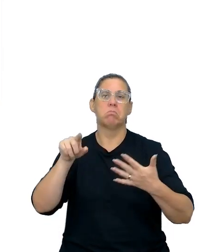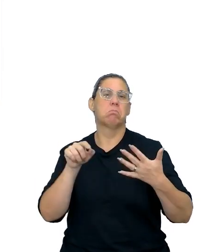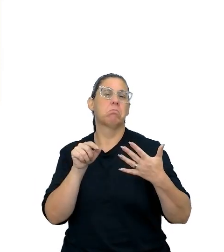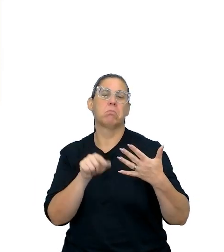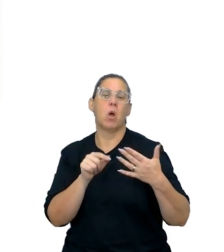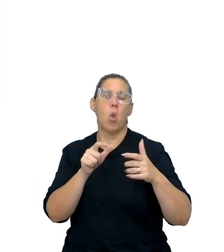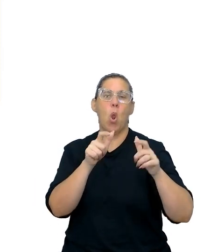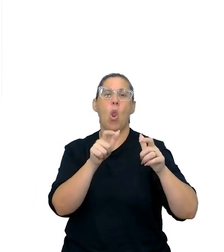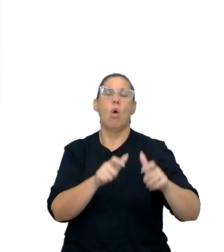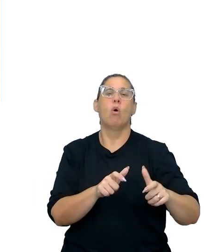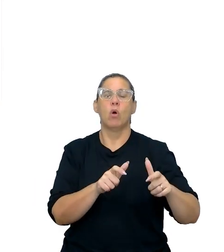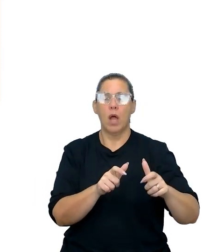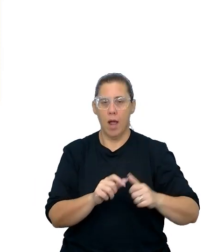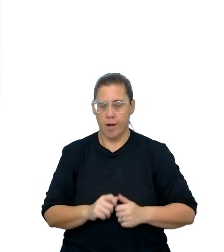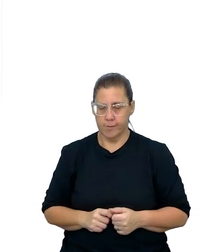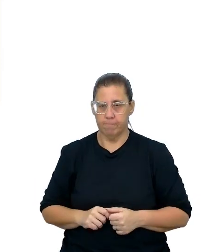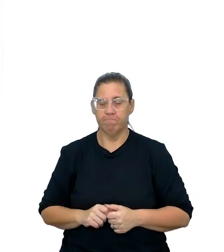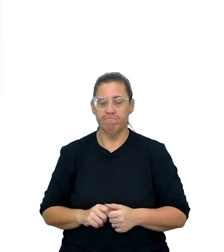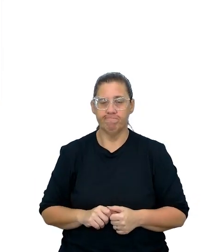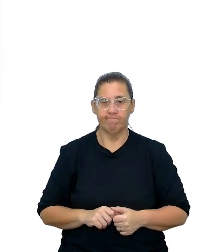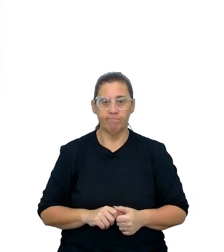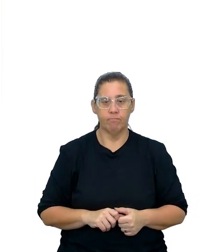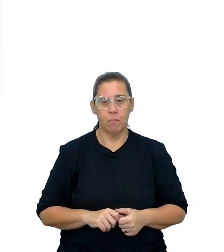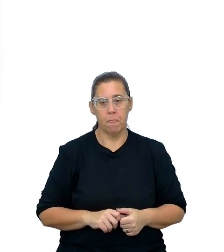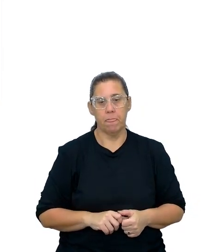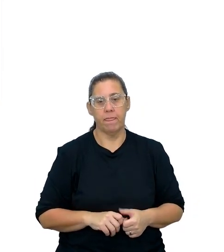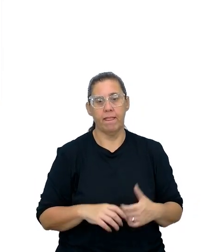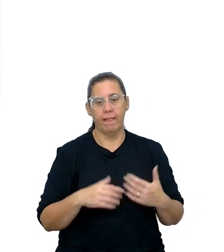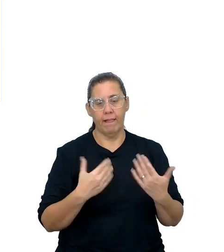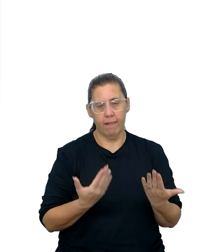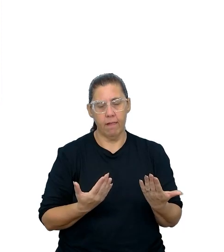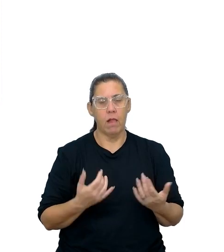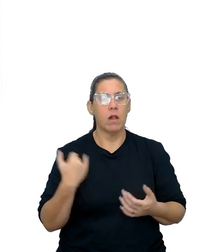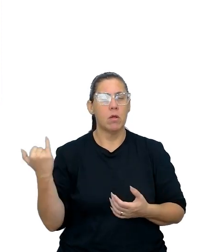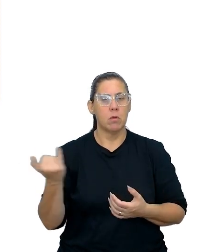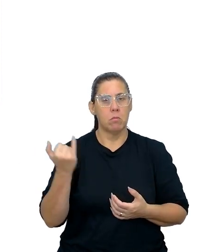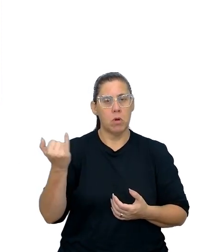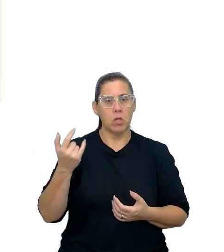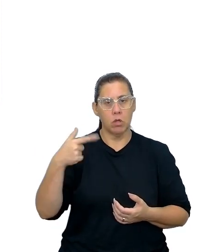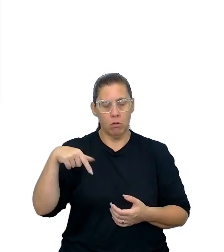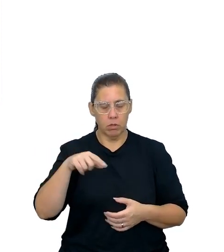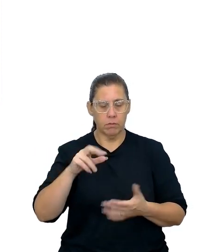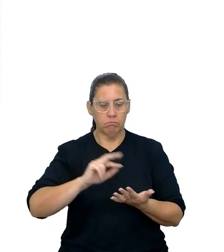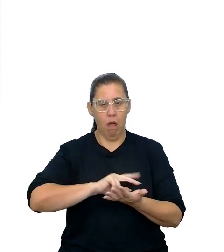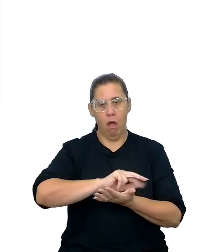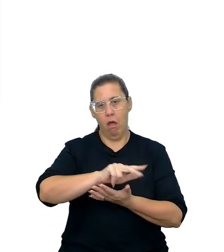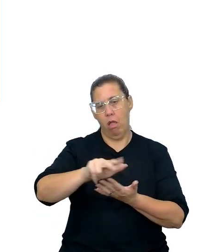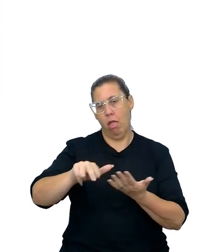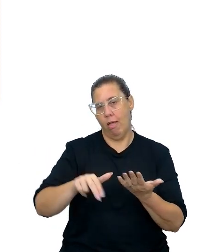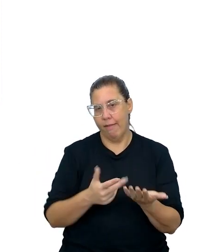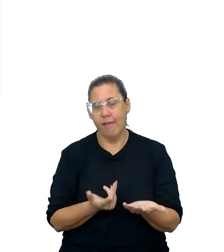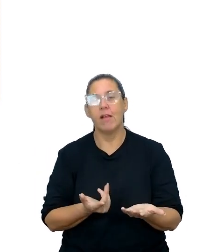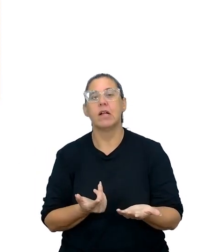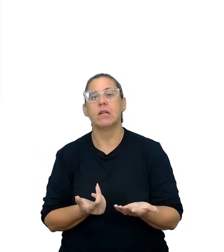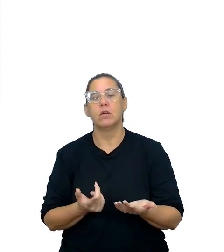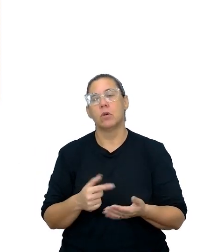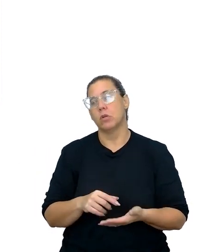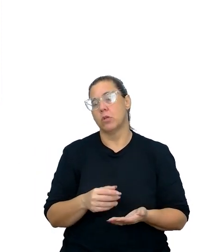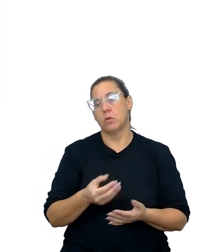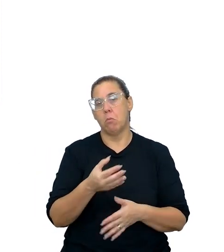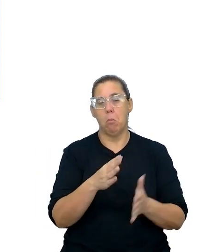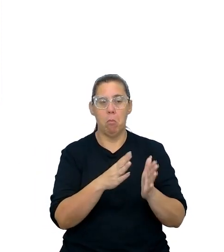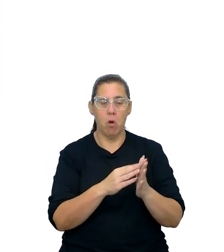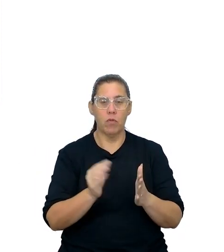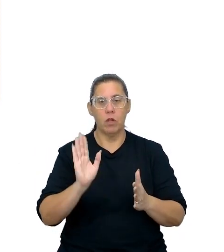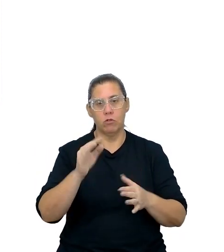lugar da incógnita. Como é bastante importante a gente estar diversificando, como os exemplos citados